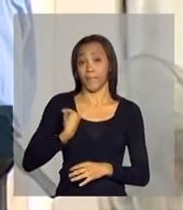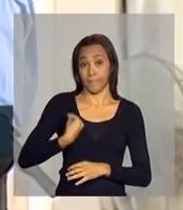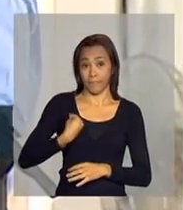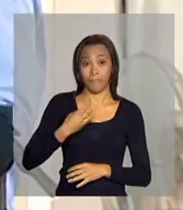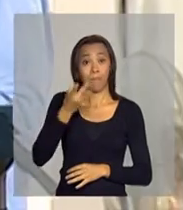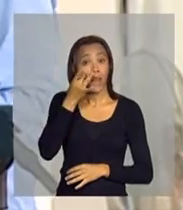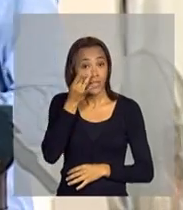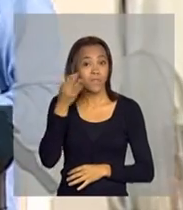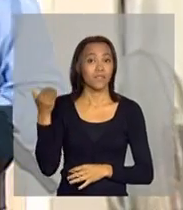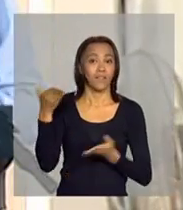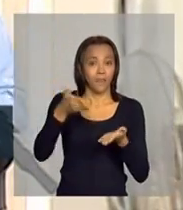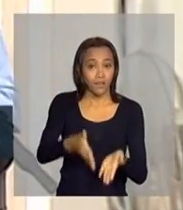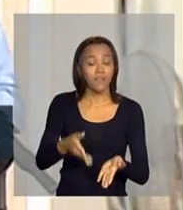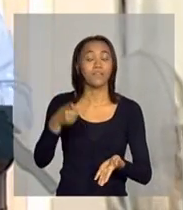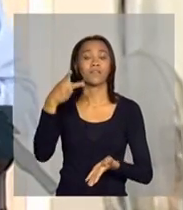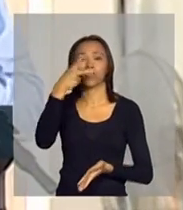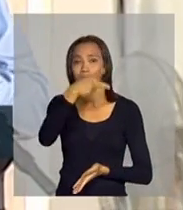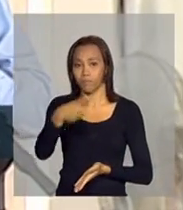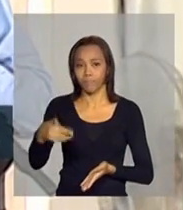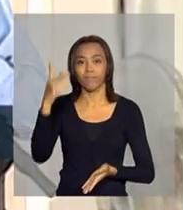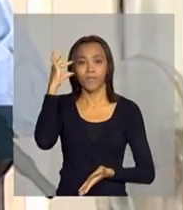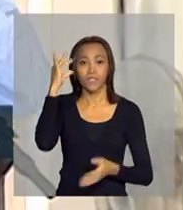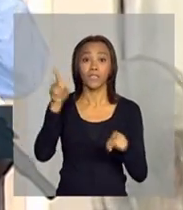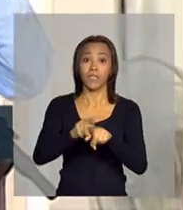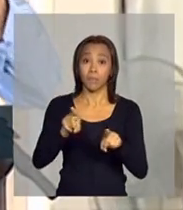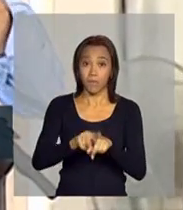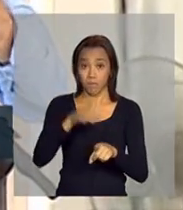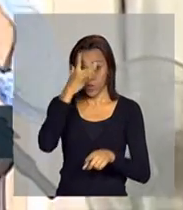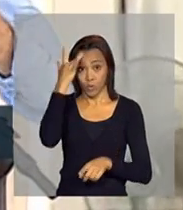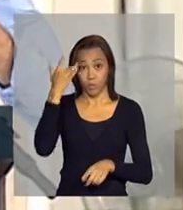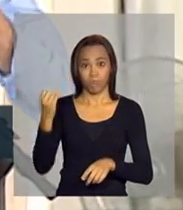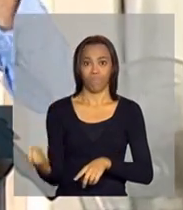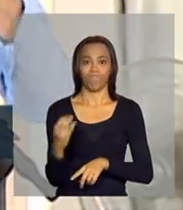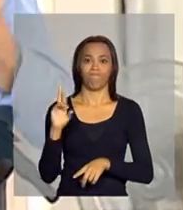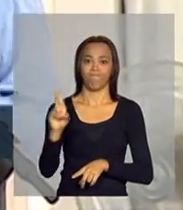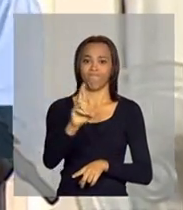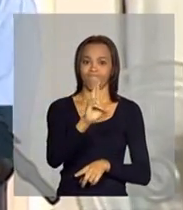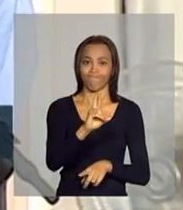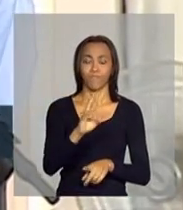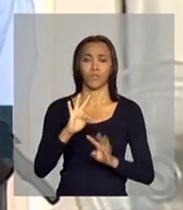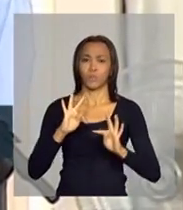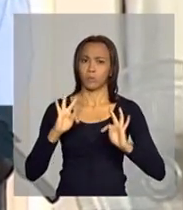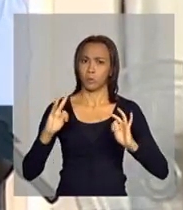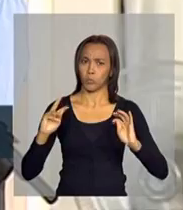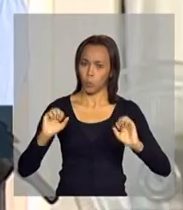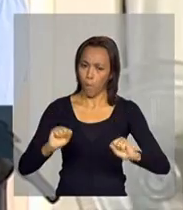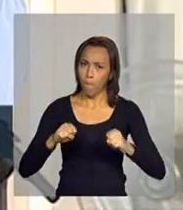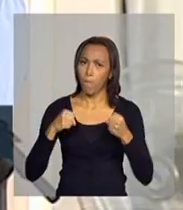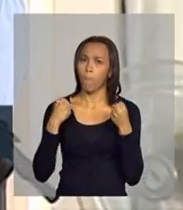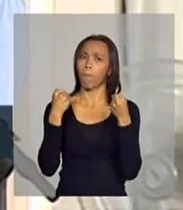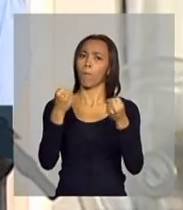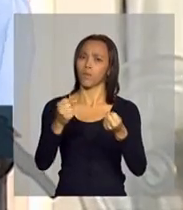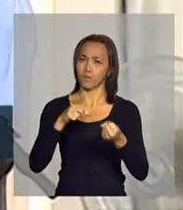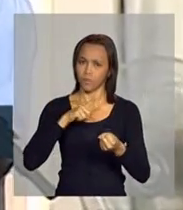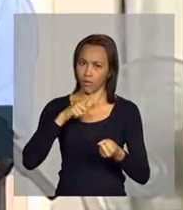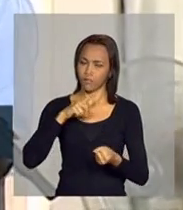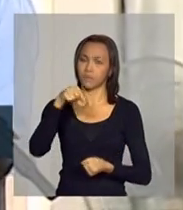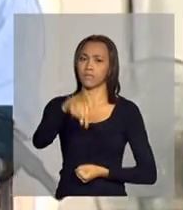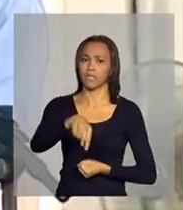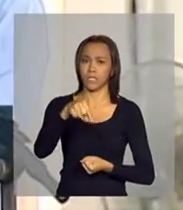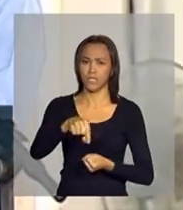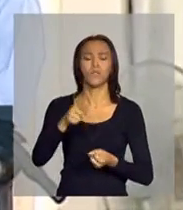a presença das autoridades, dão visibilidade ao nosso potencial.